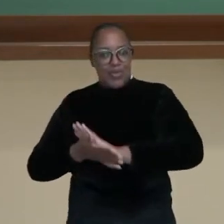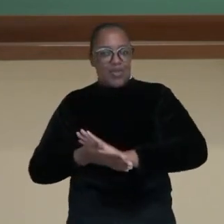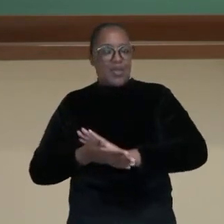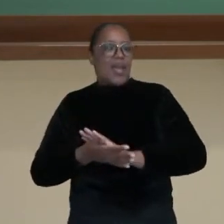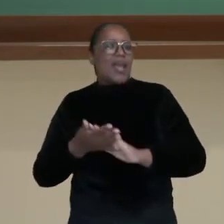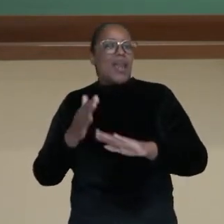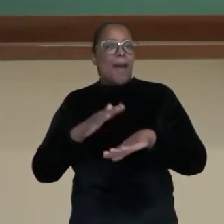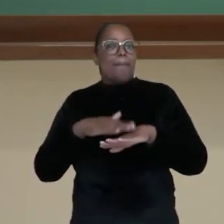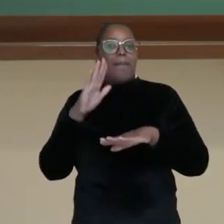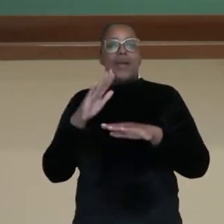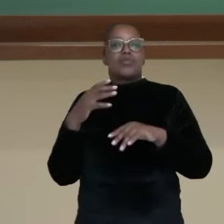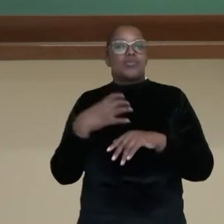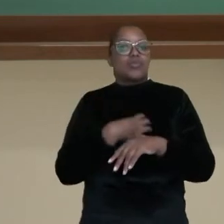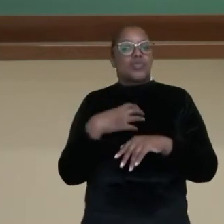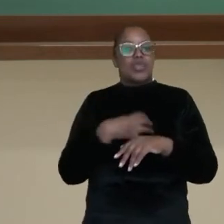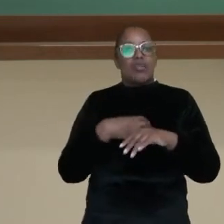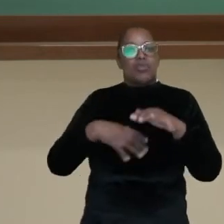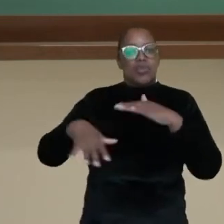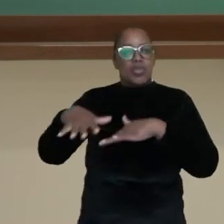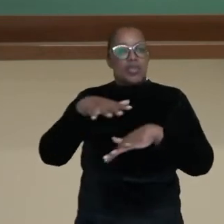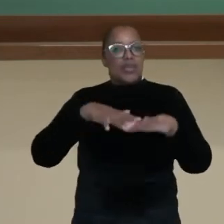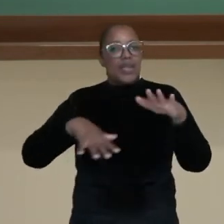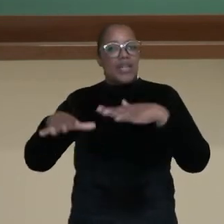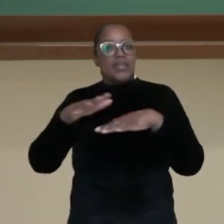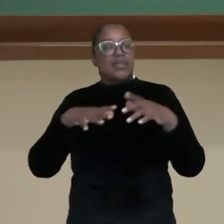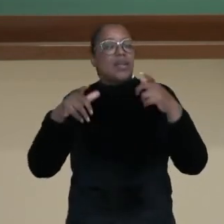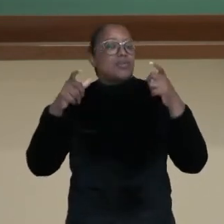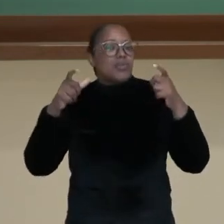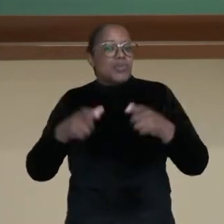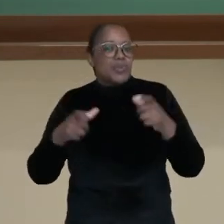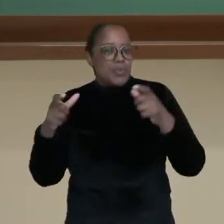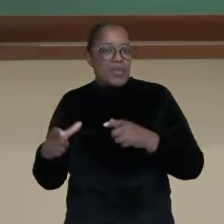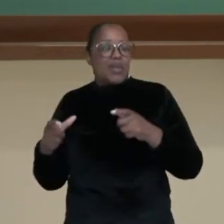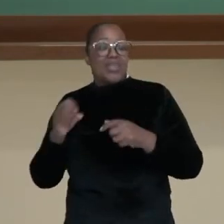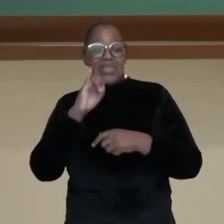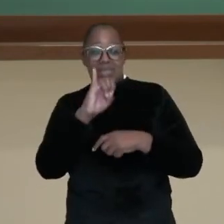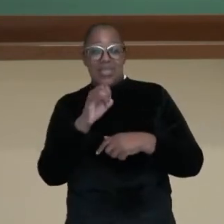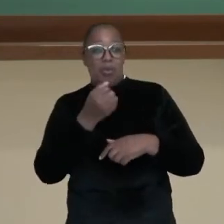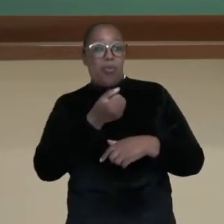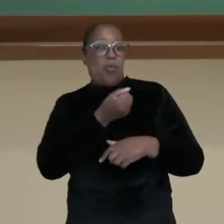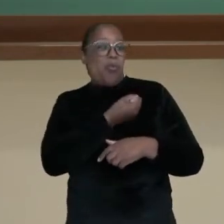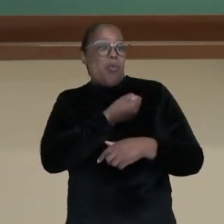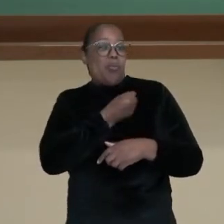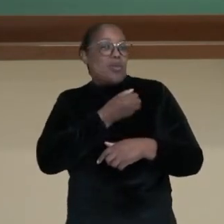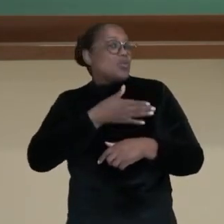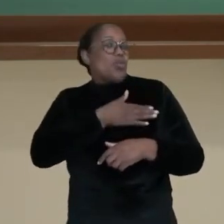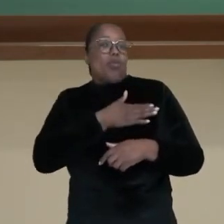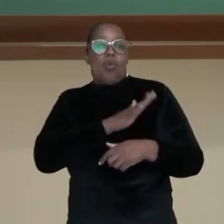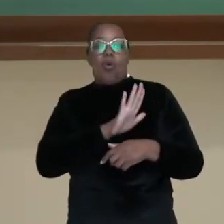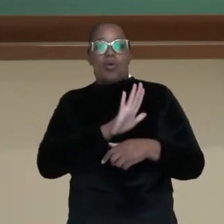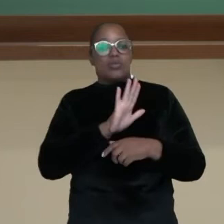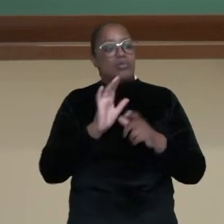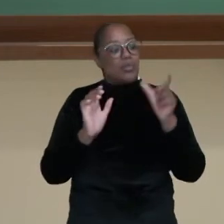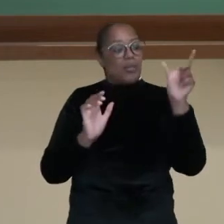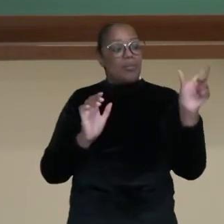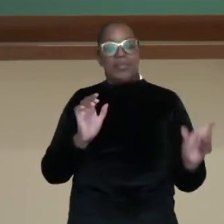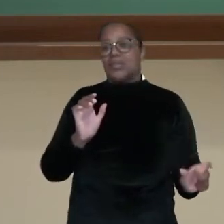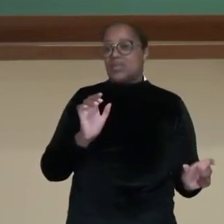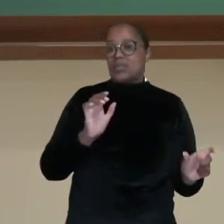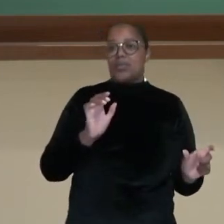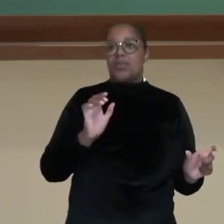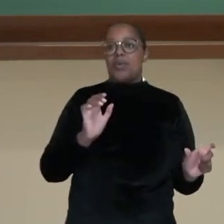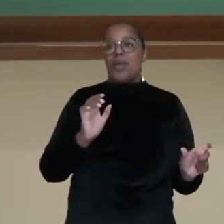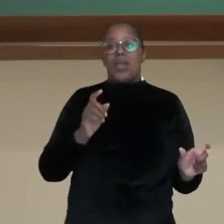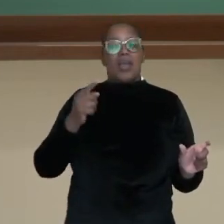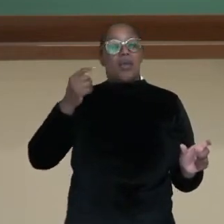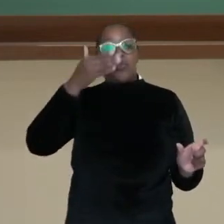mais uma forma de organizar essa massa, né? Quando eu odeio muito um outro, eu esqueço um pouco do que esse